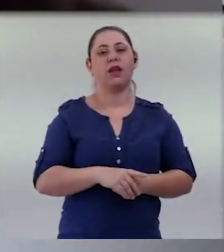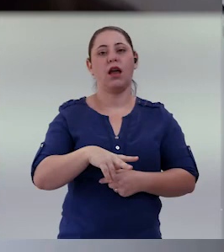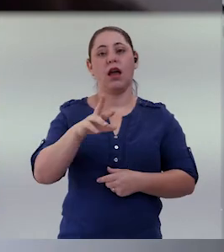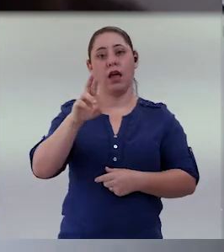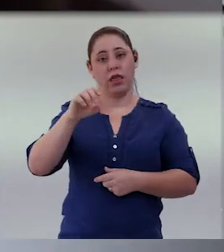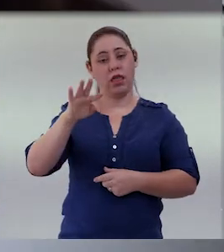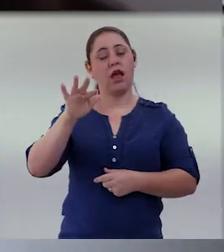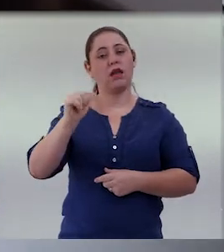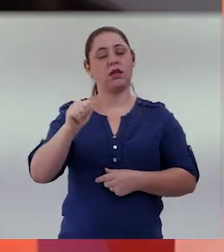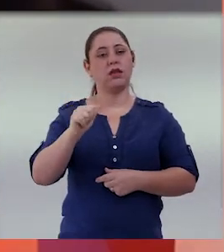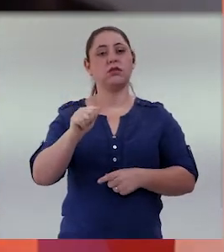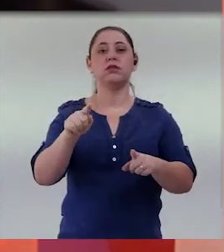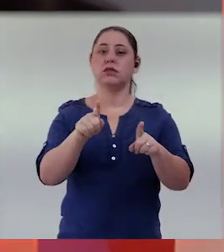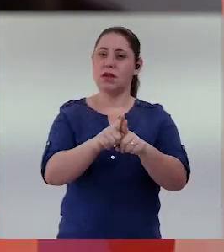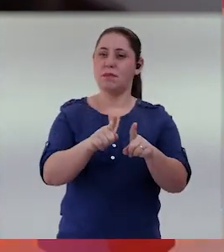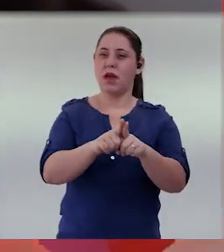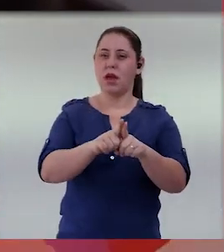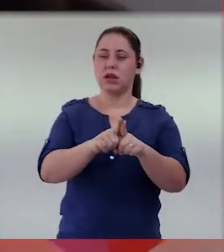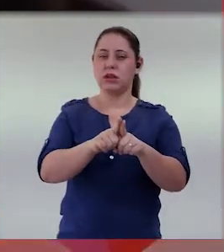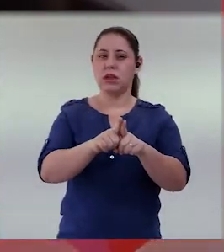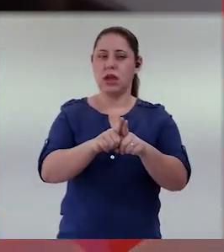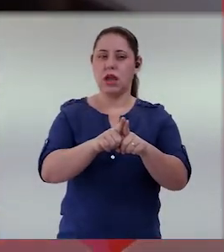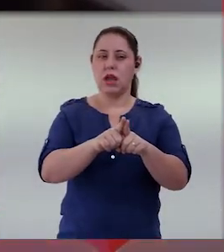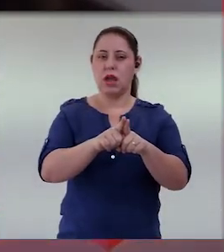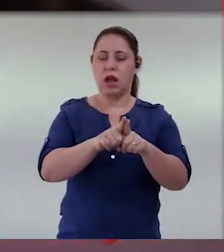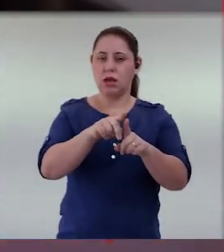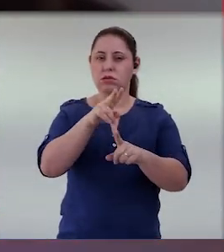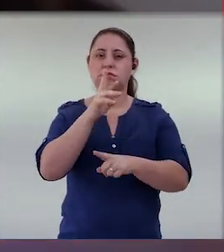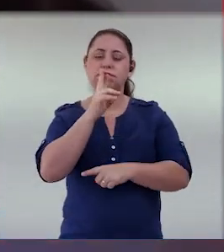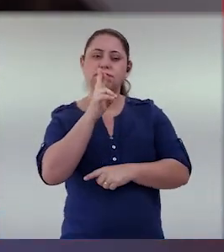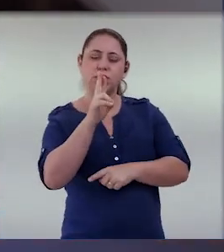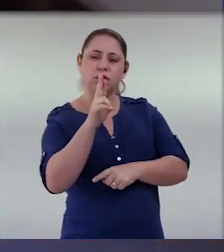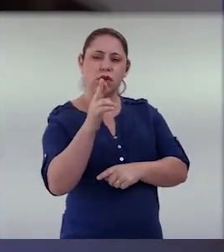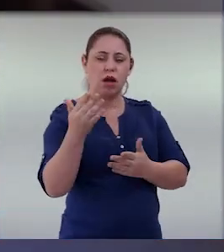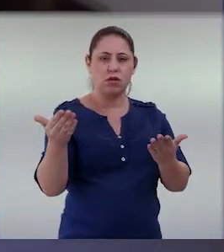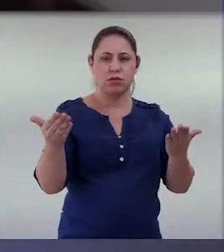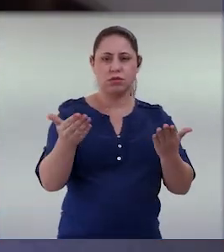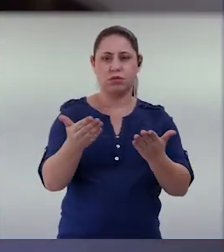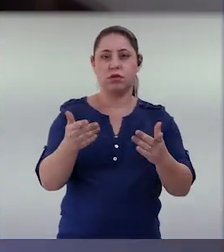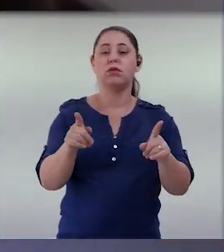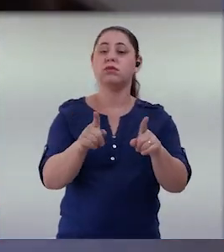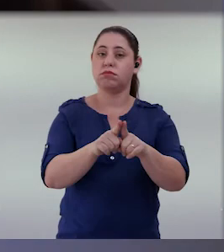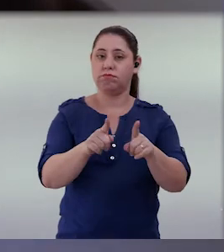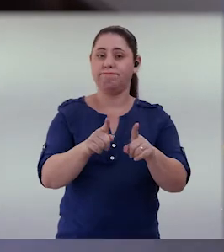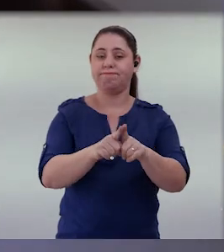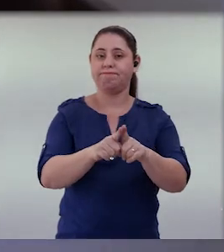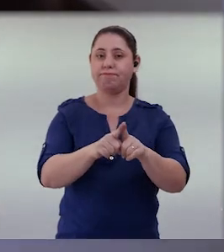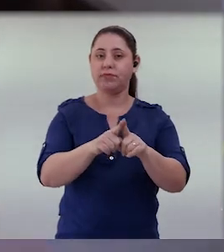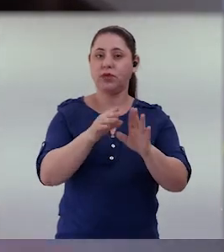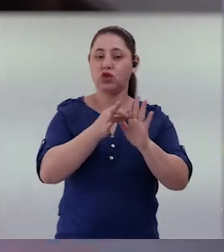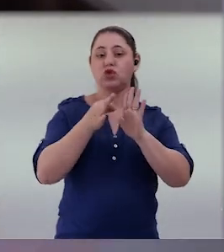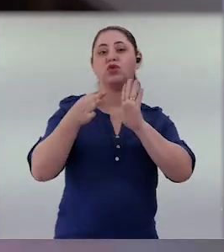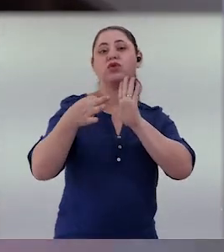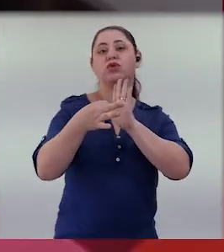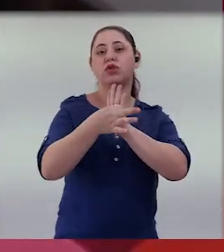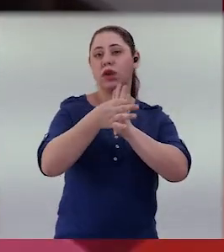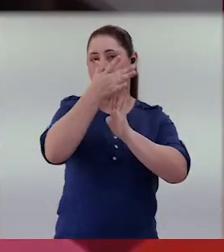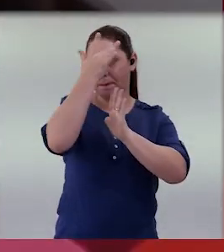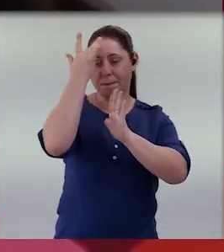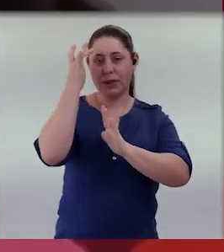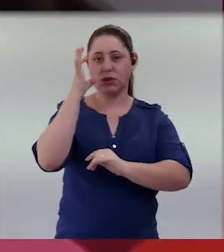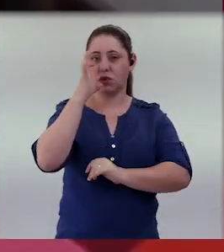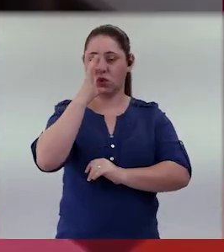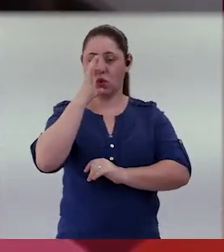preenchido. E, Renata, até puxando o gancho dessa resposta que você deu para a gente agora, e eu quero também dar